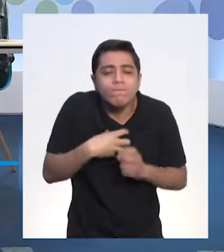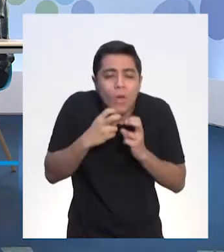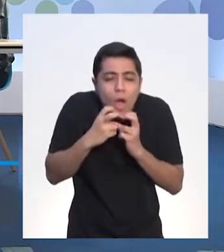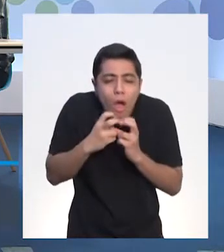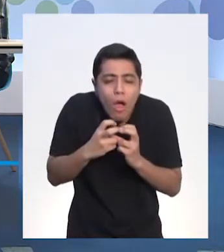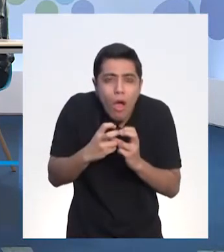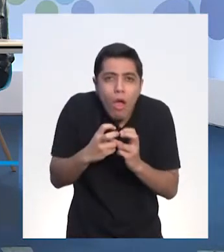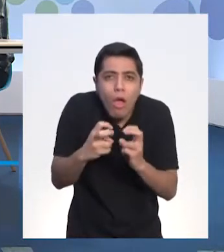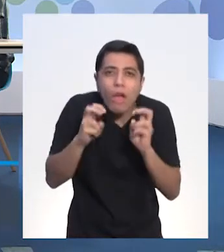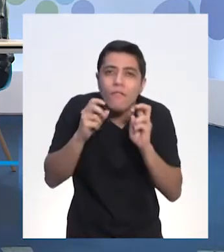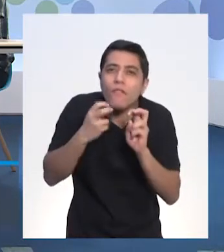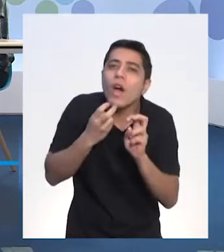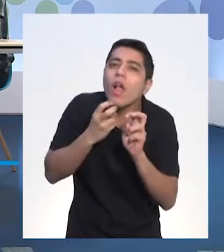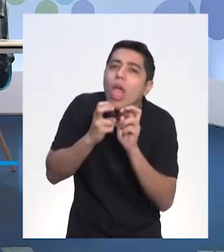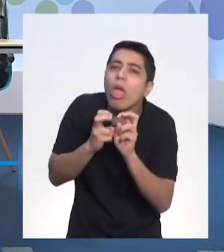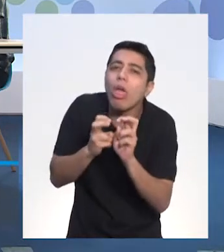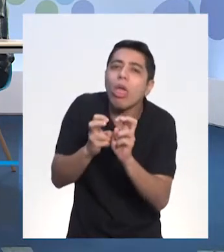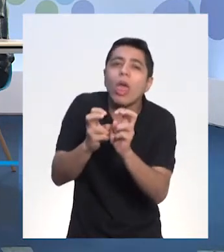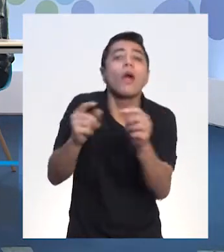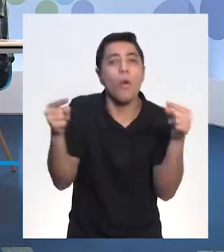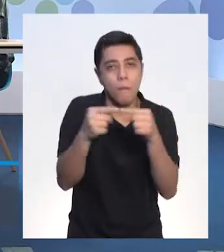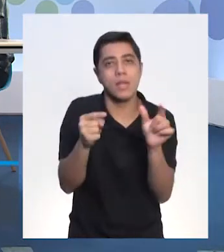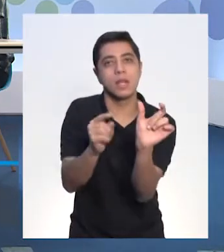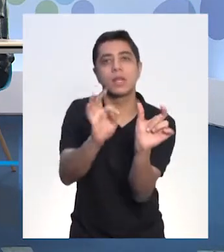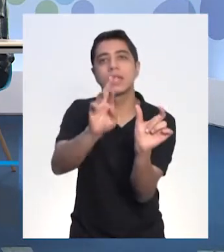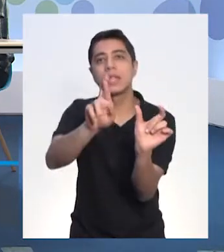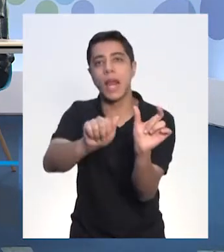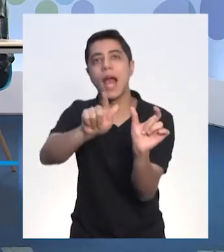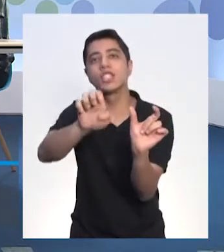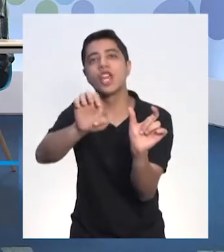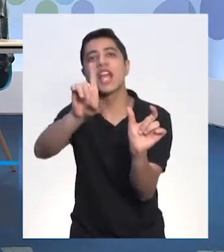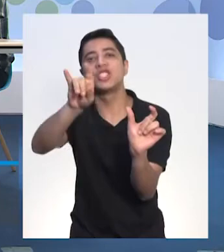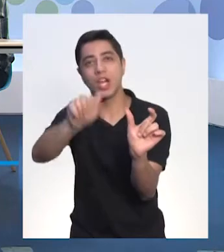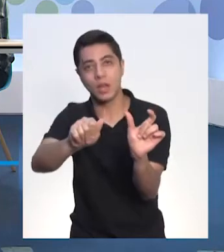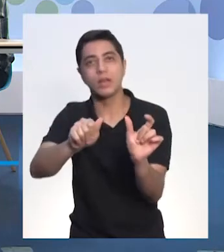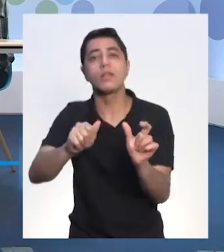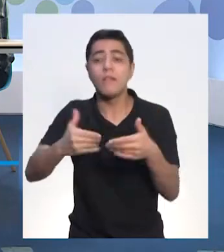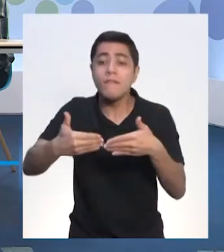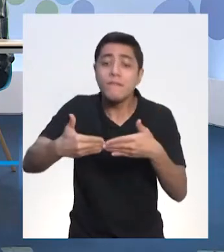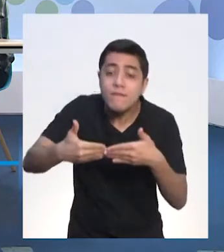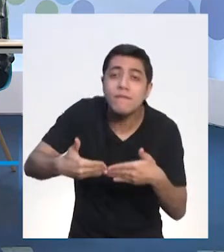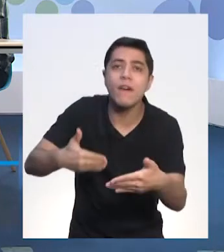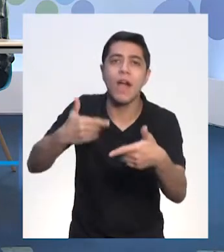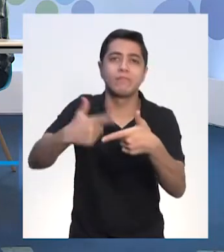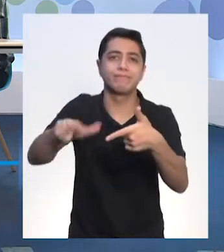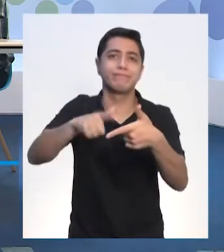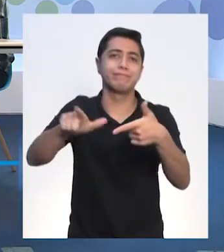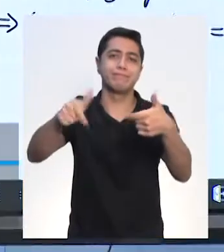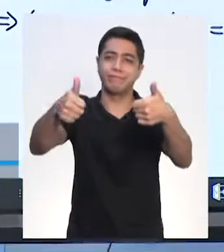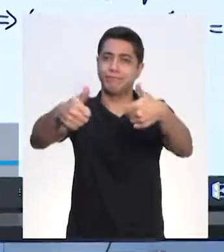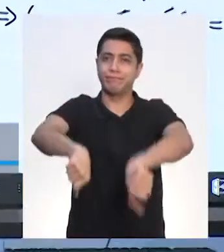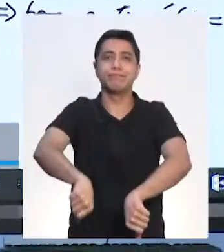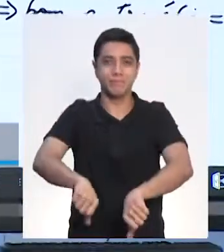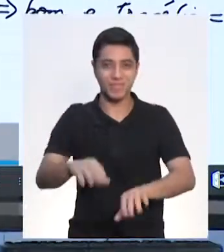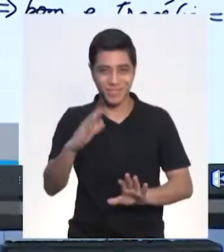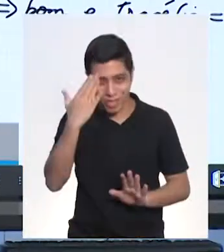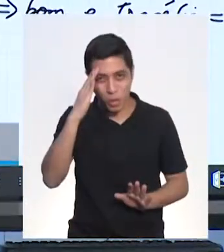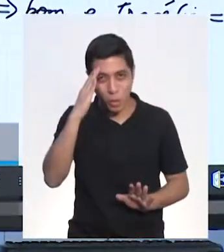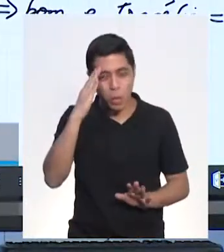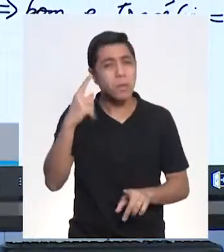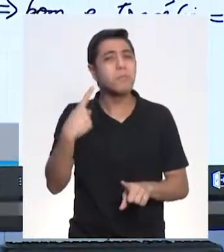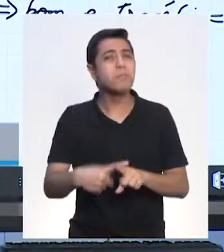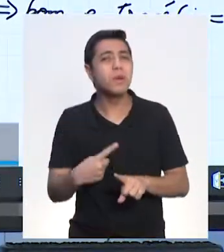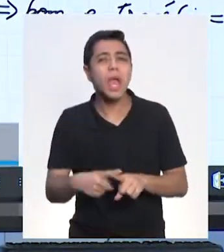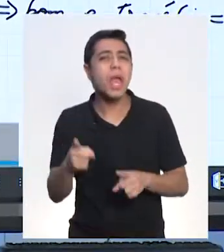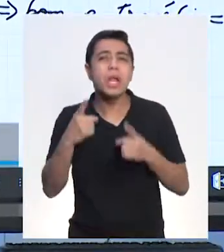Bom, enfim. Então, nós tínhamos aí, né, a tragédia. E por que tragédia o canto do bode? Né? Por que ele